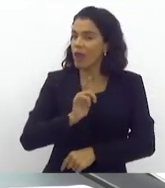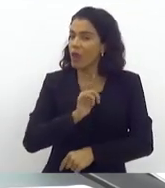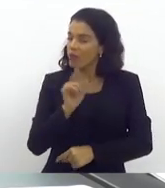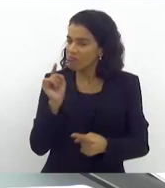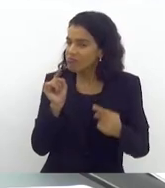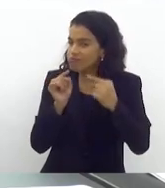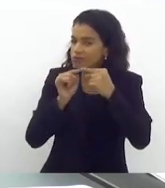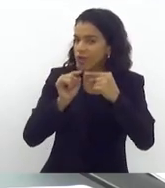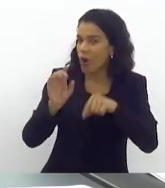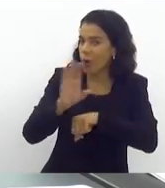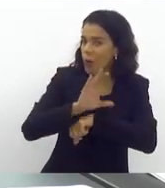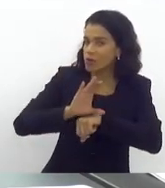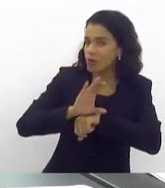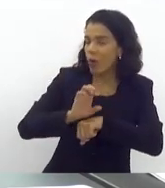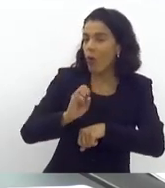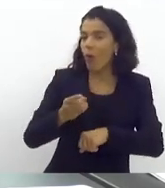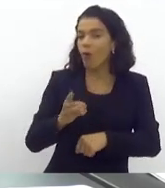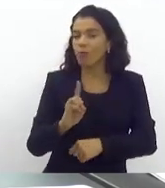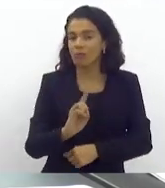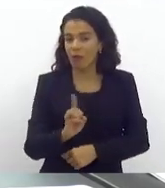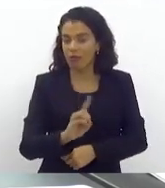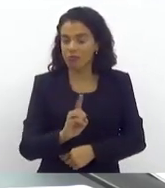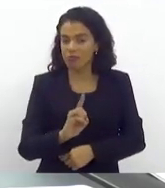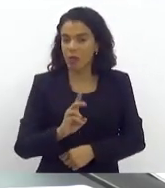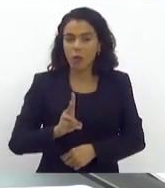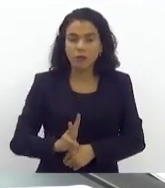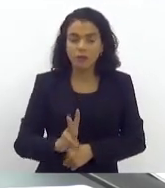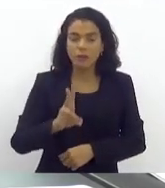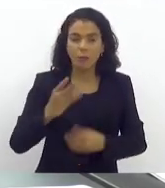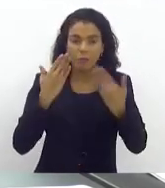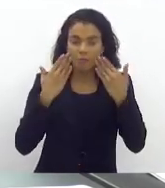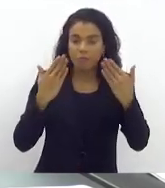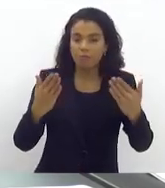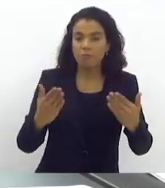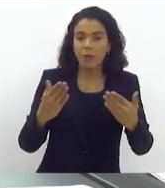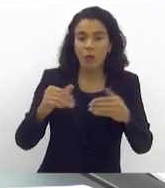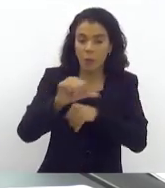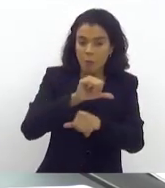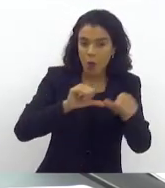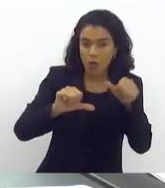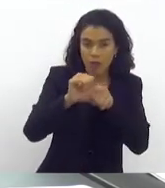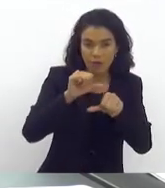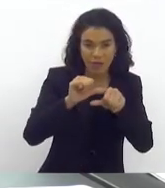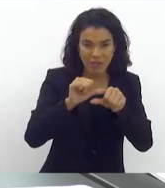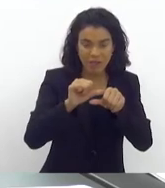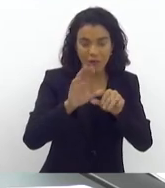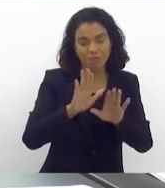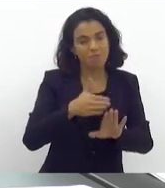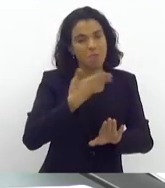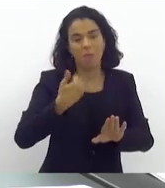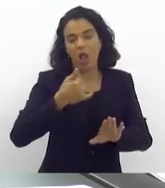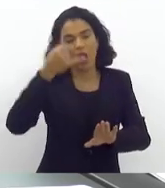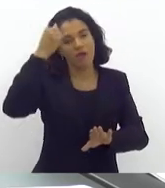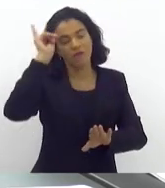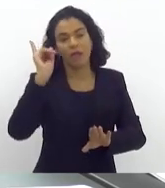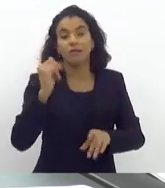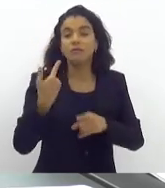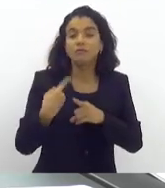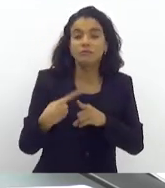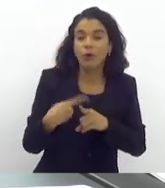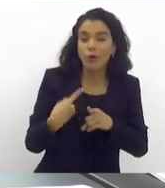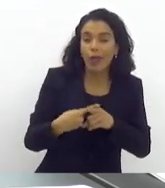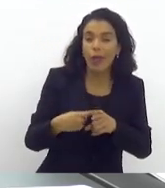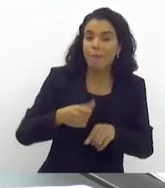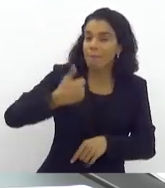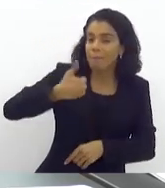tenho sempre me posicionado de que modificações desse tipo não sejam feitas sem um